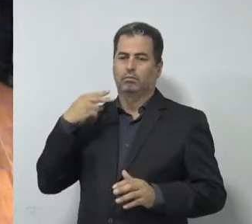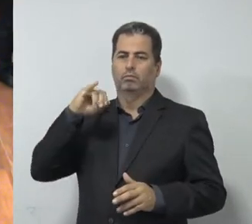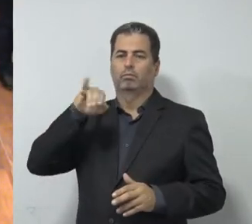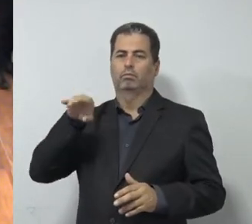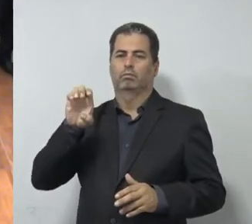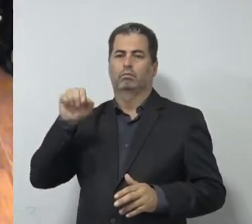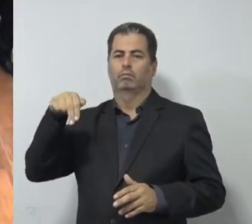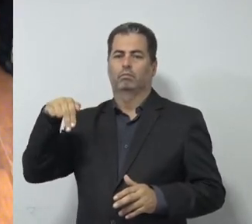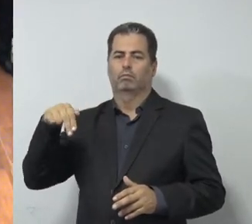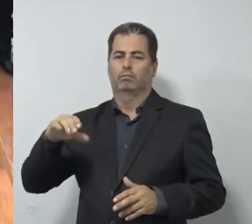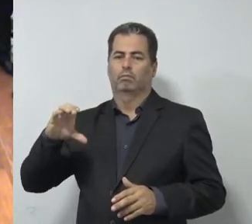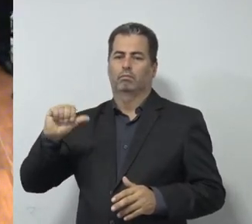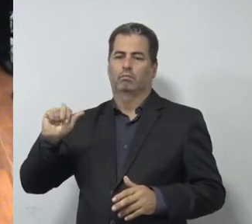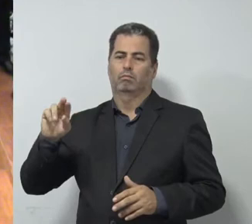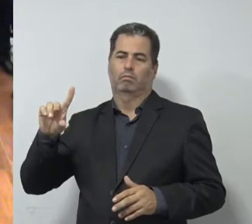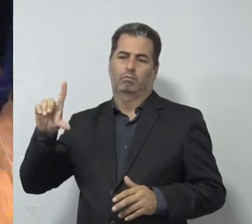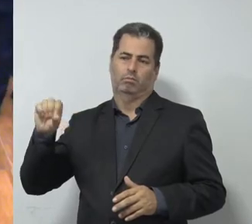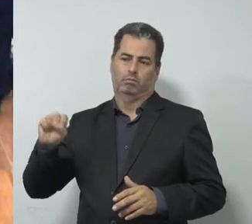Jean Carlos.